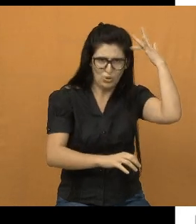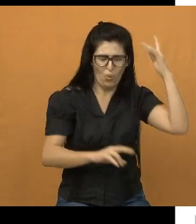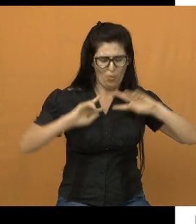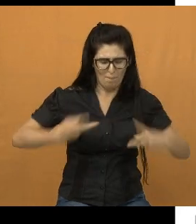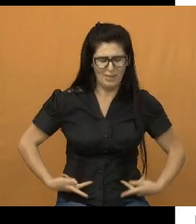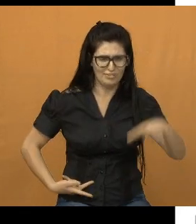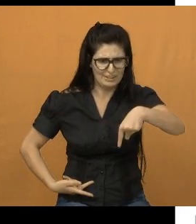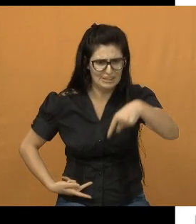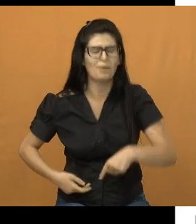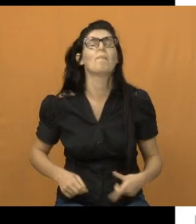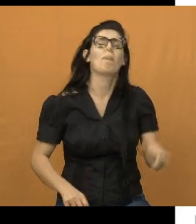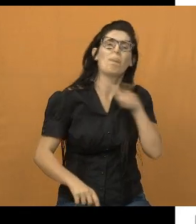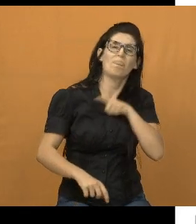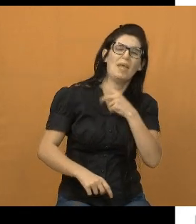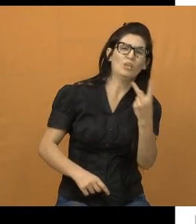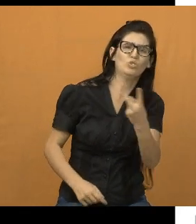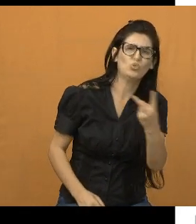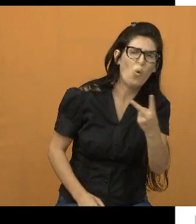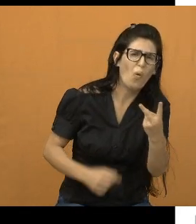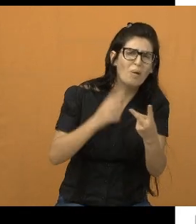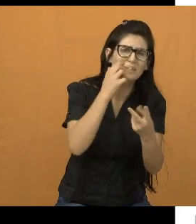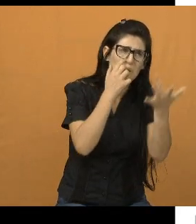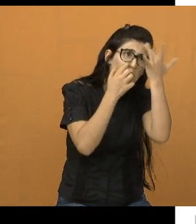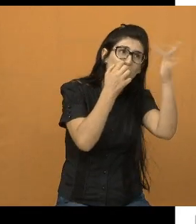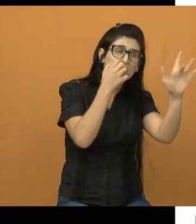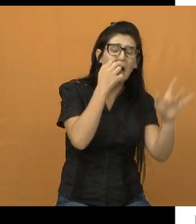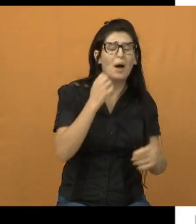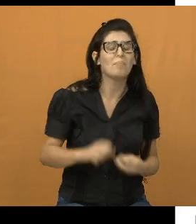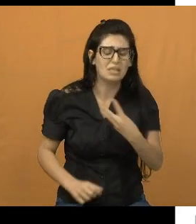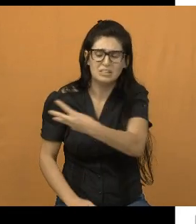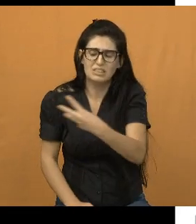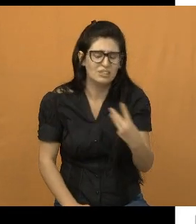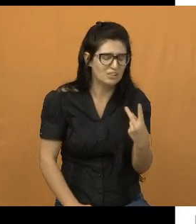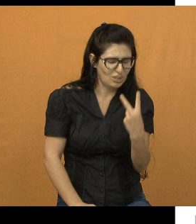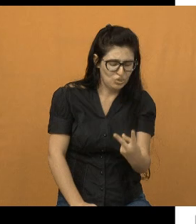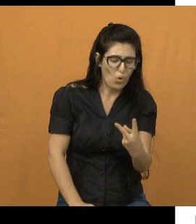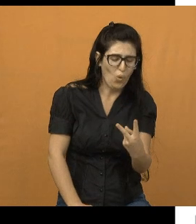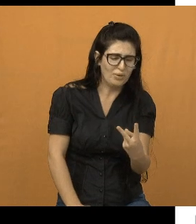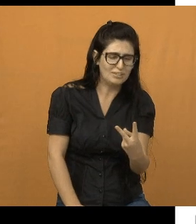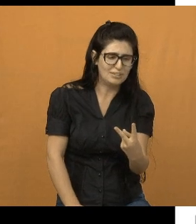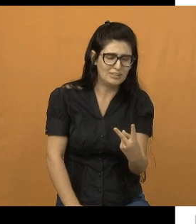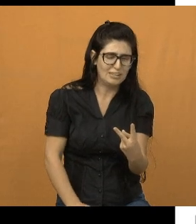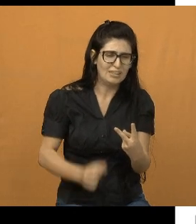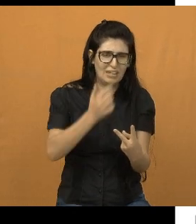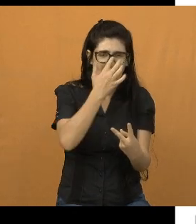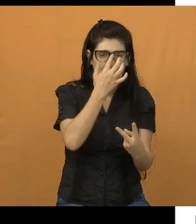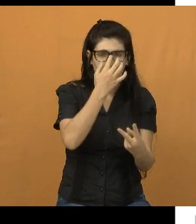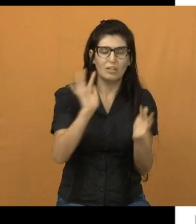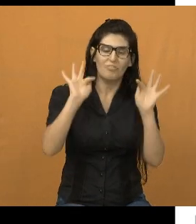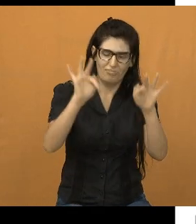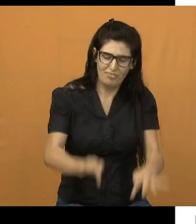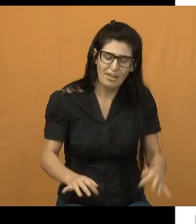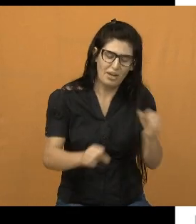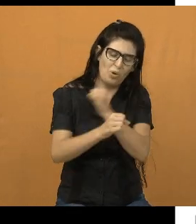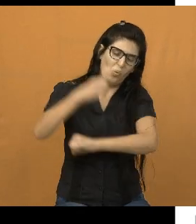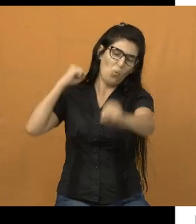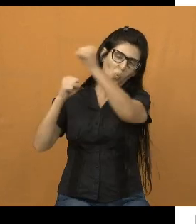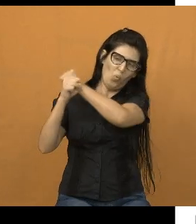casos inconclusivos e 32 casos que encerramos o ano